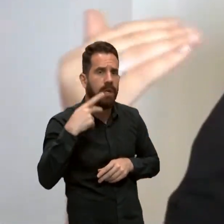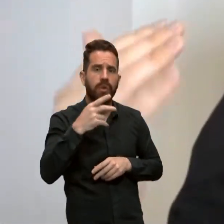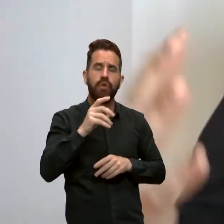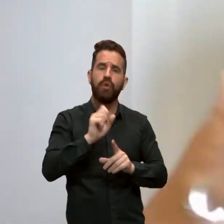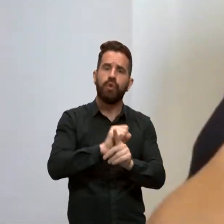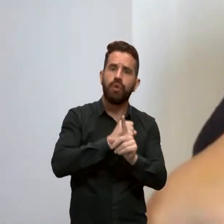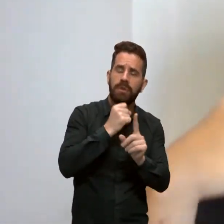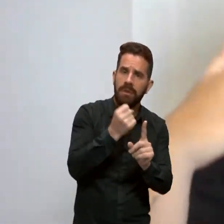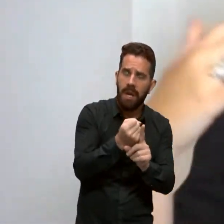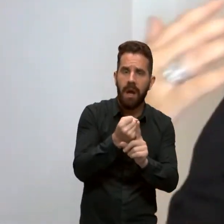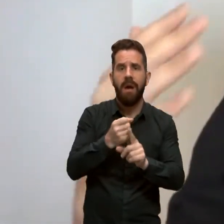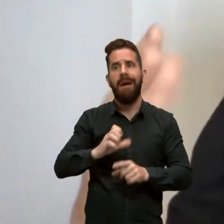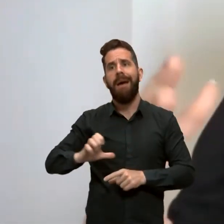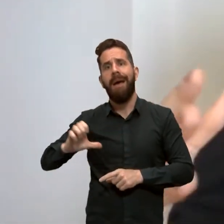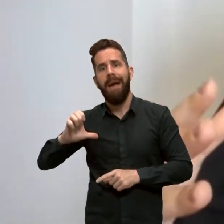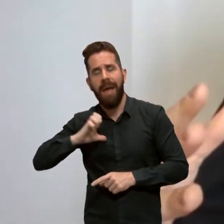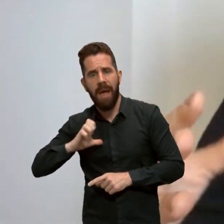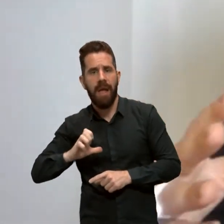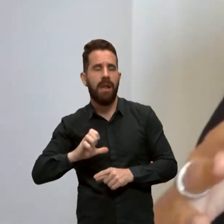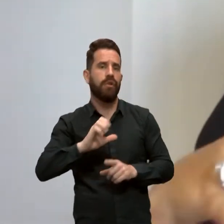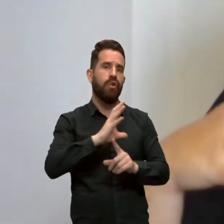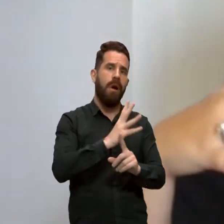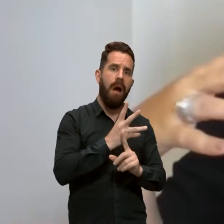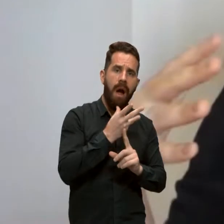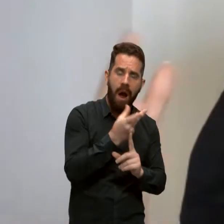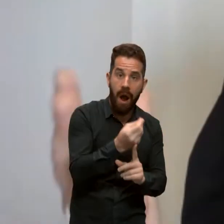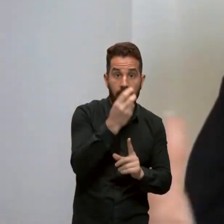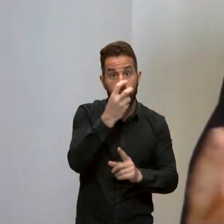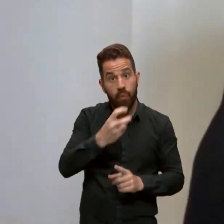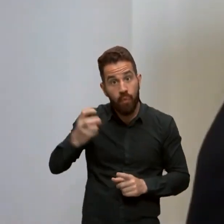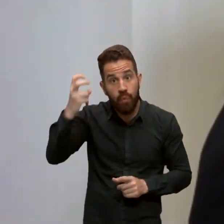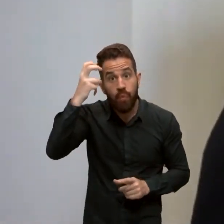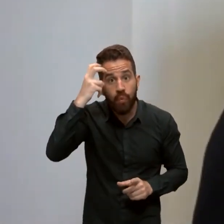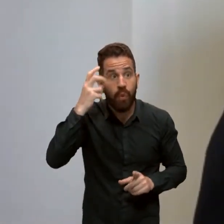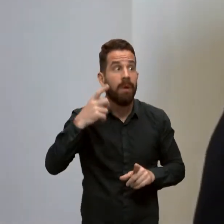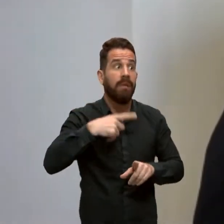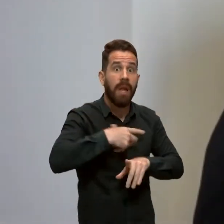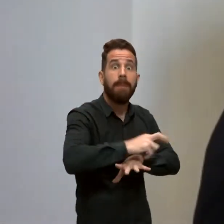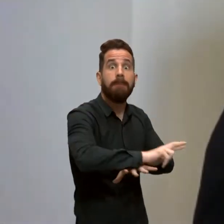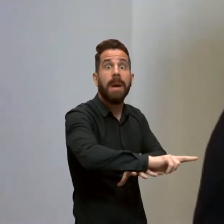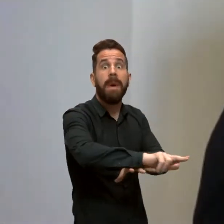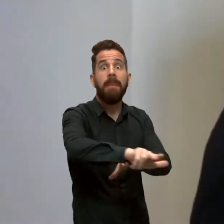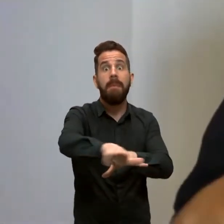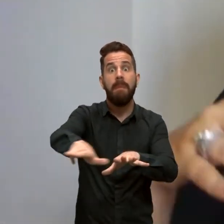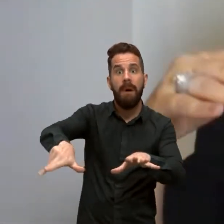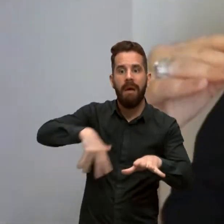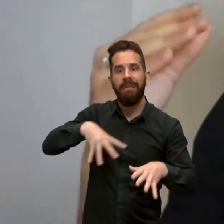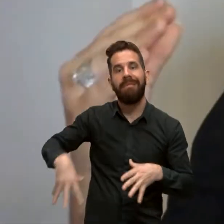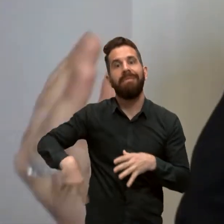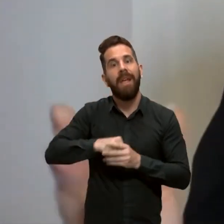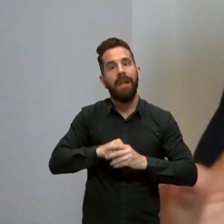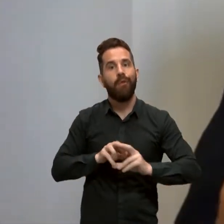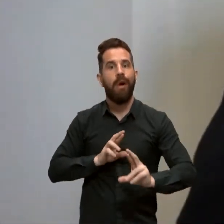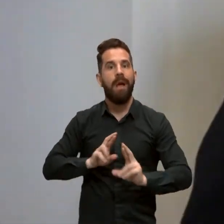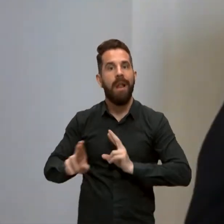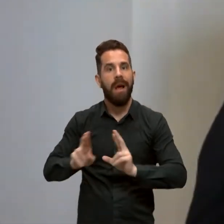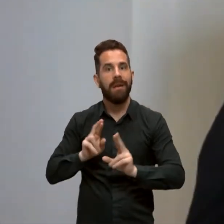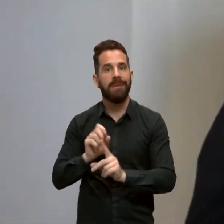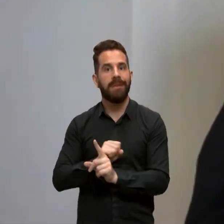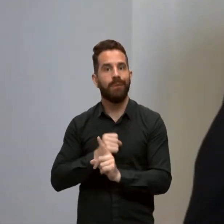éticos, artísticos, culturais, que permeiam as relações sociais, que permeiam